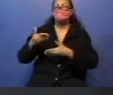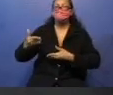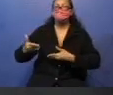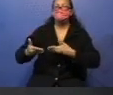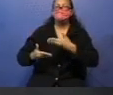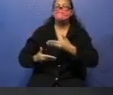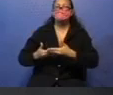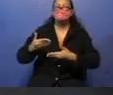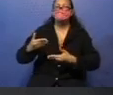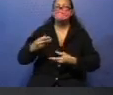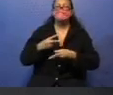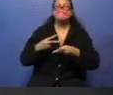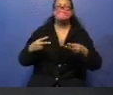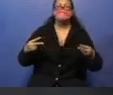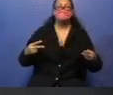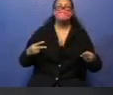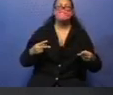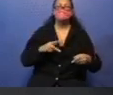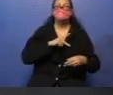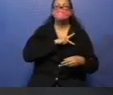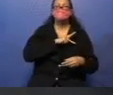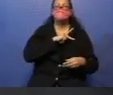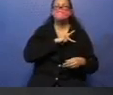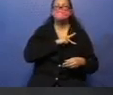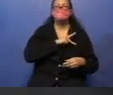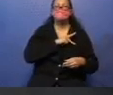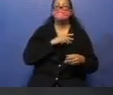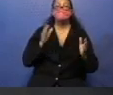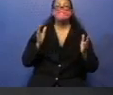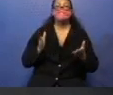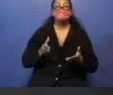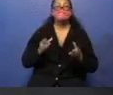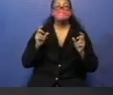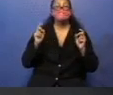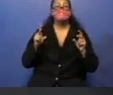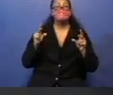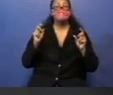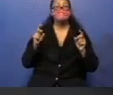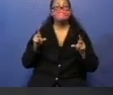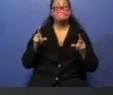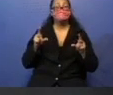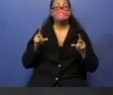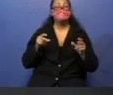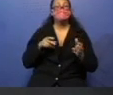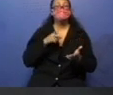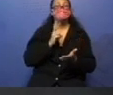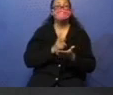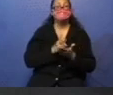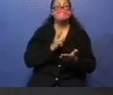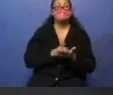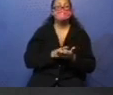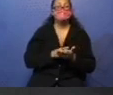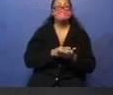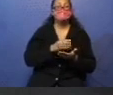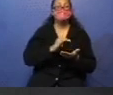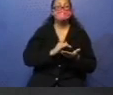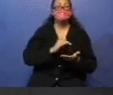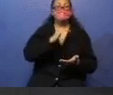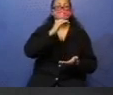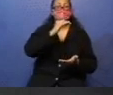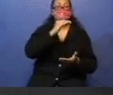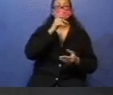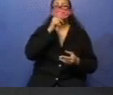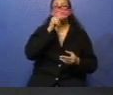pessoais. Agora, principalmente, mas é sempre, isso daqui é higiene. Aquela garrafinha de água que a gente leva